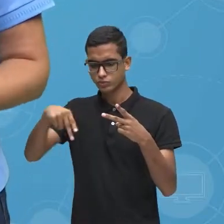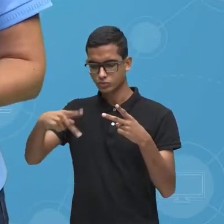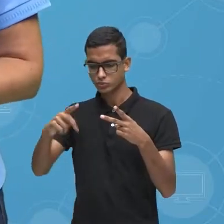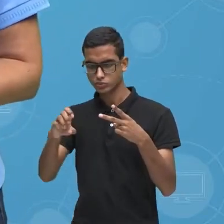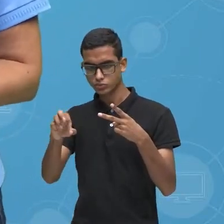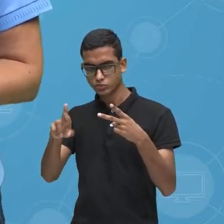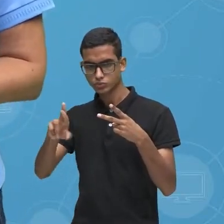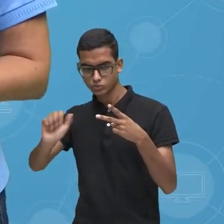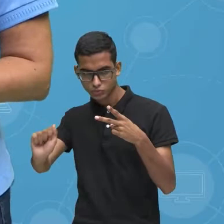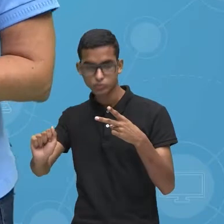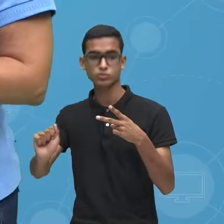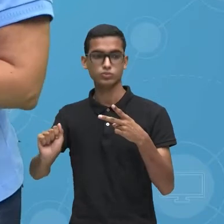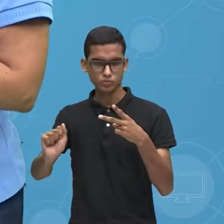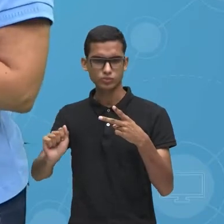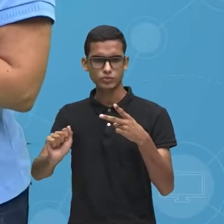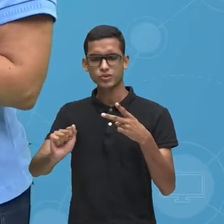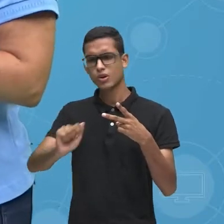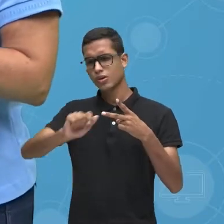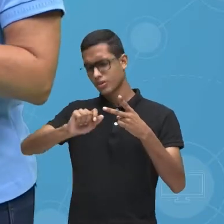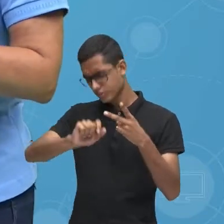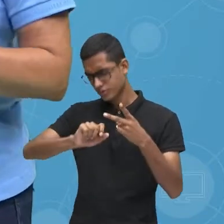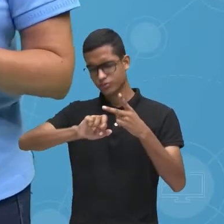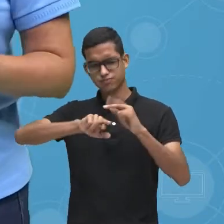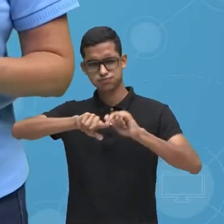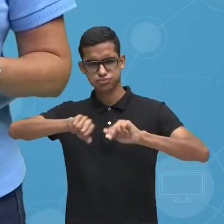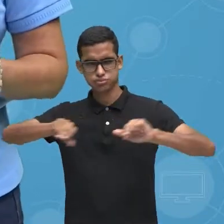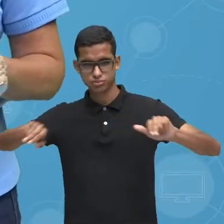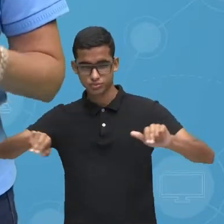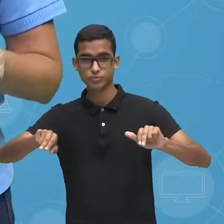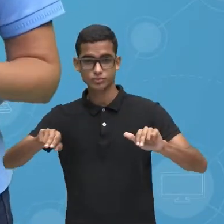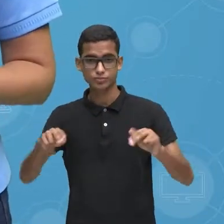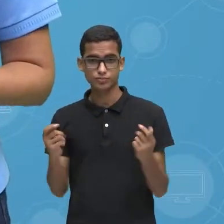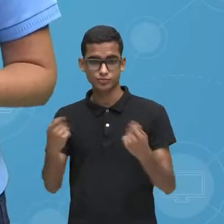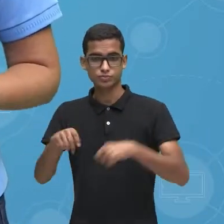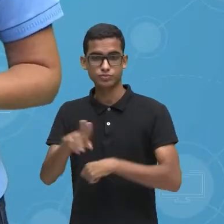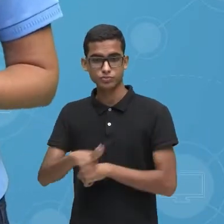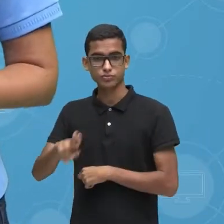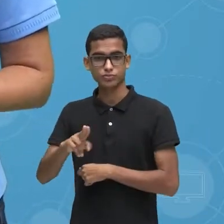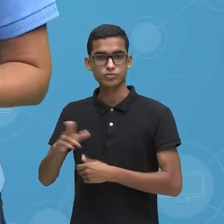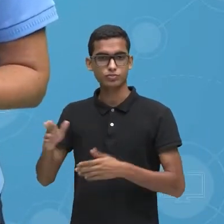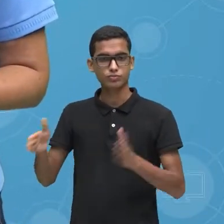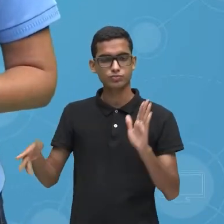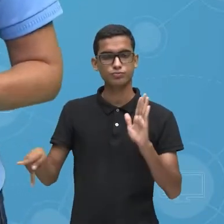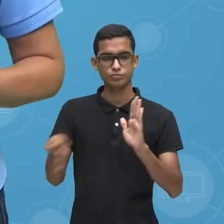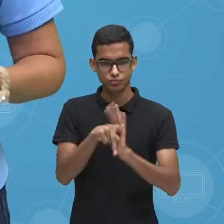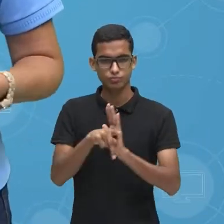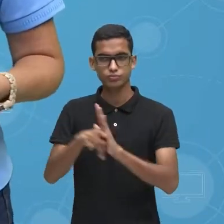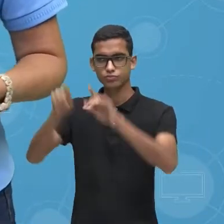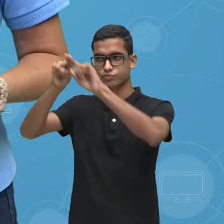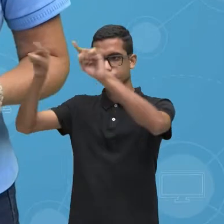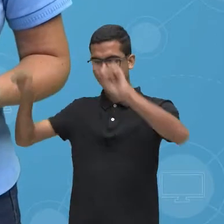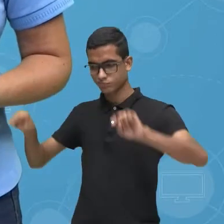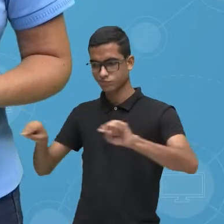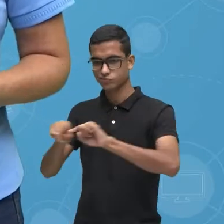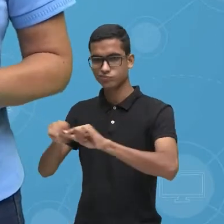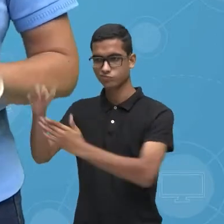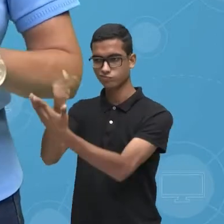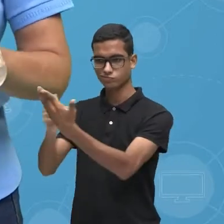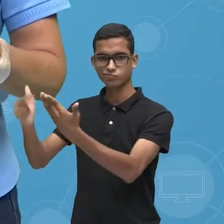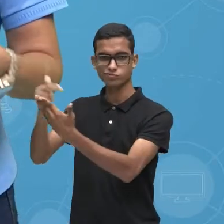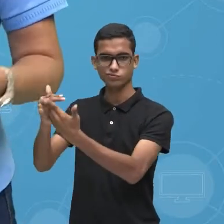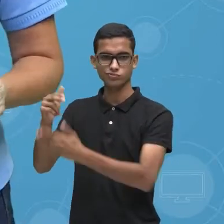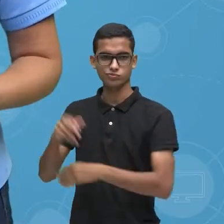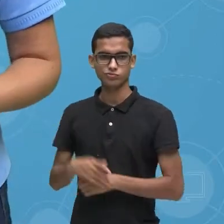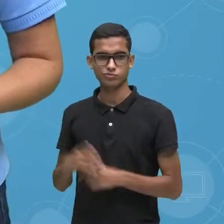escolher o tipo de tinta que ele vai utilizar na tela. Então existem tintas próprias para a tela. Então vamos agora